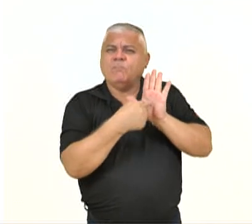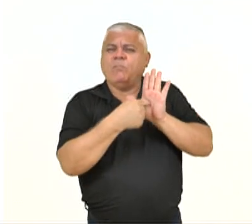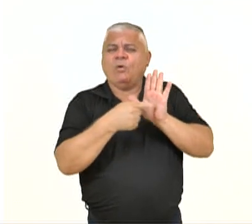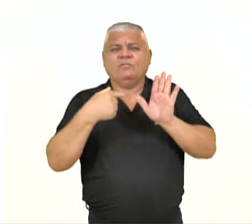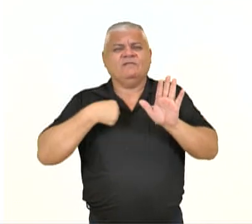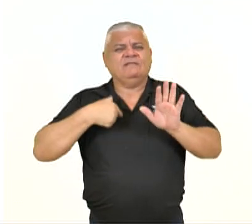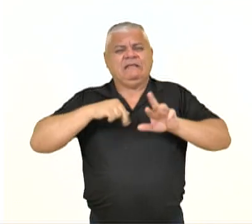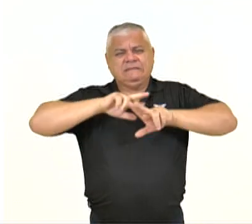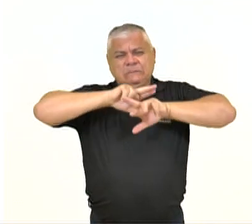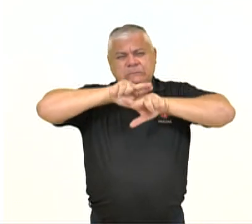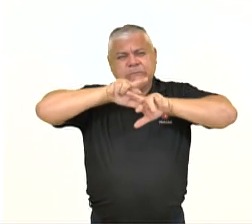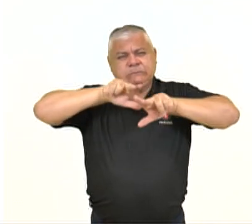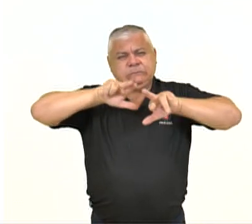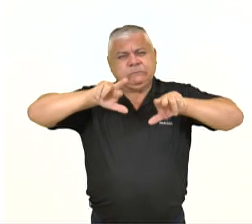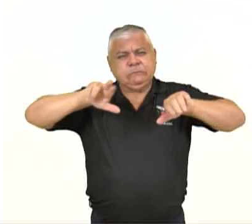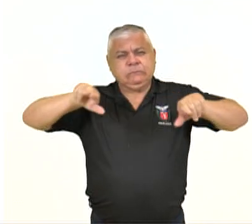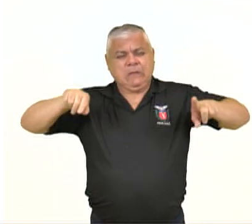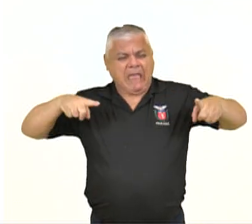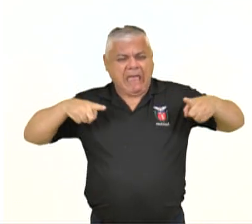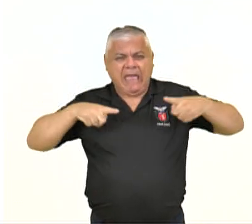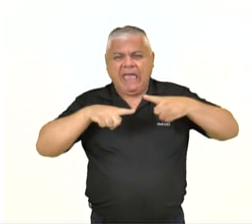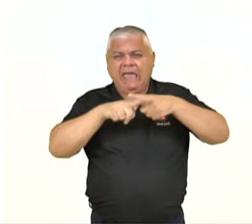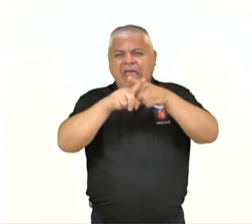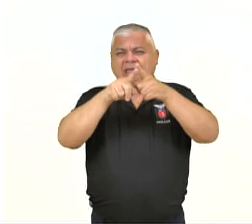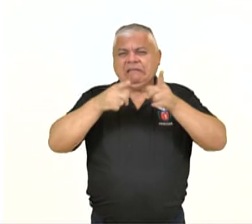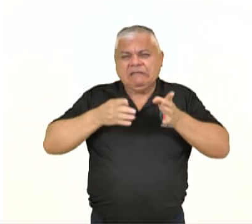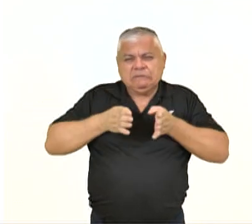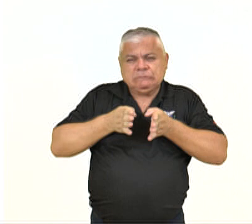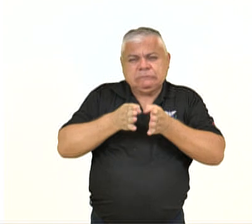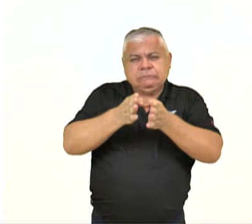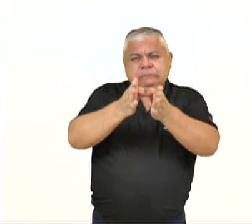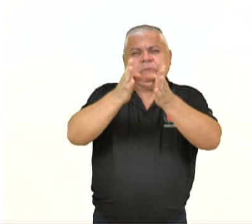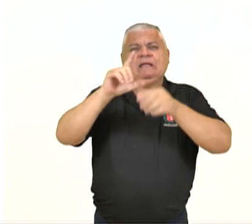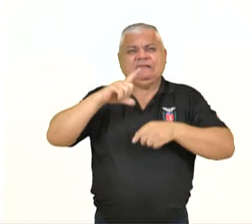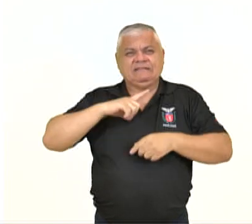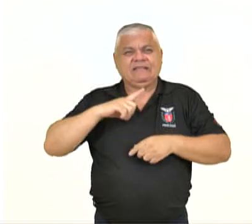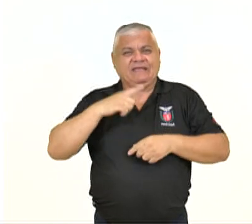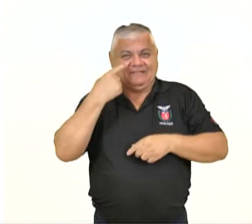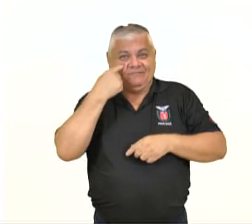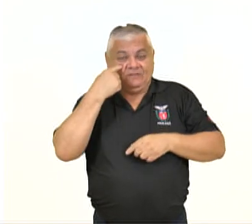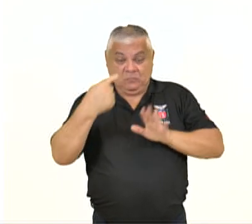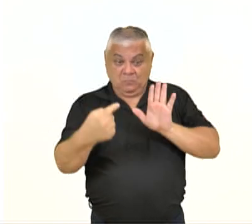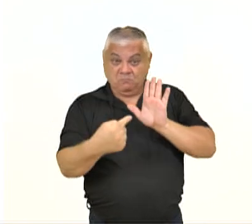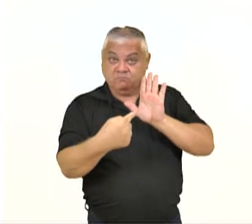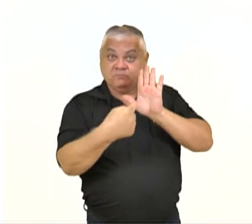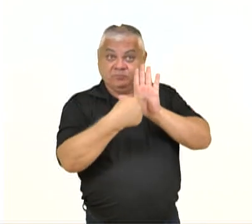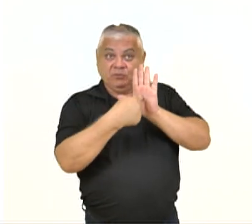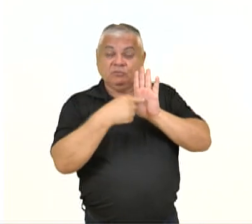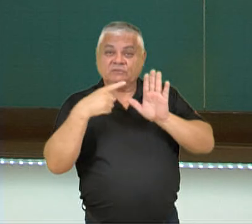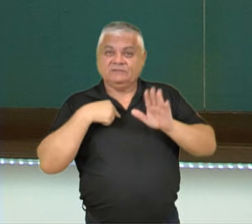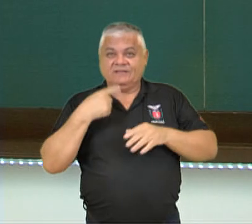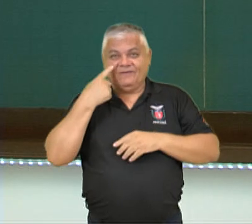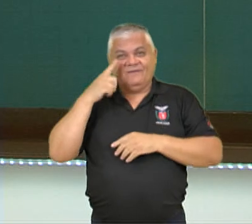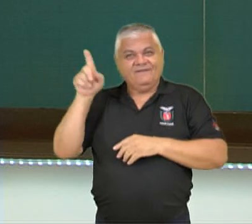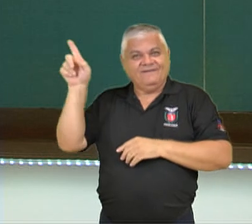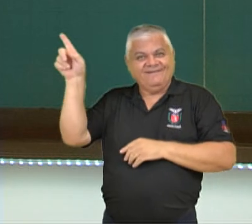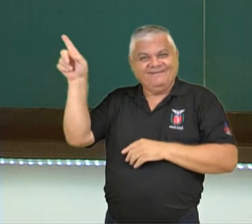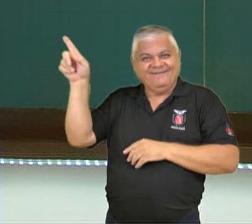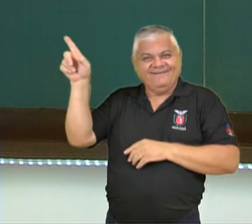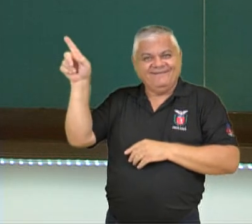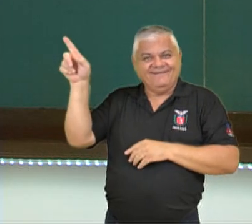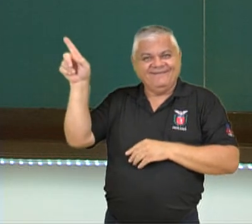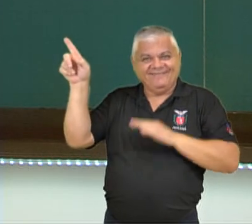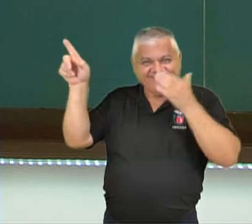infinitas retas. Então considere esse ponto aqui, ó, bem na origem desse plano cartesiano. Nós temos algumas representações aqui, ó, para você ter